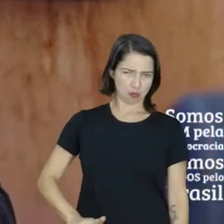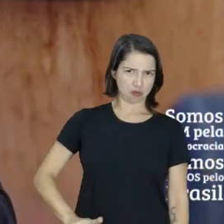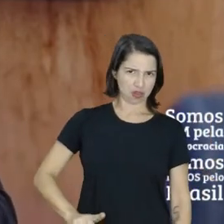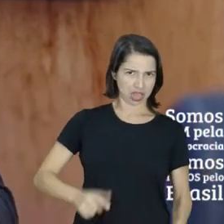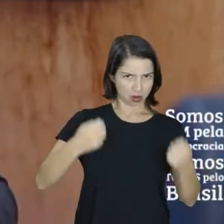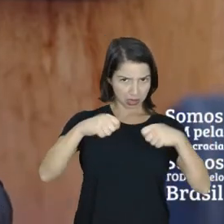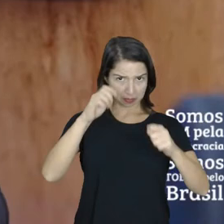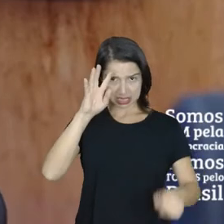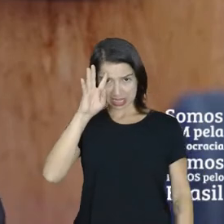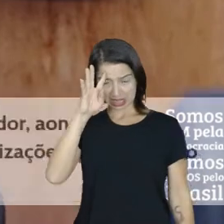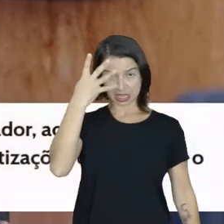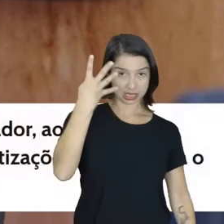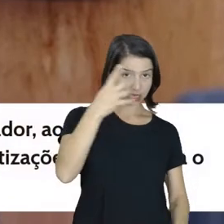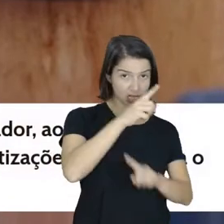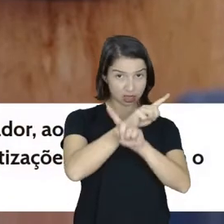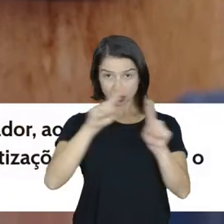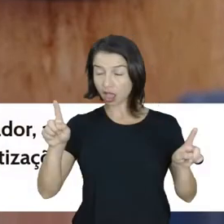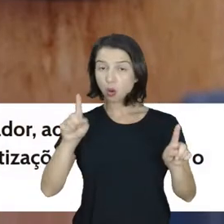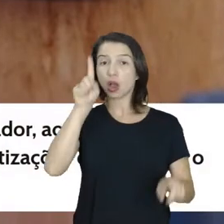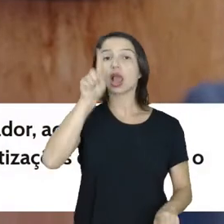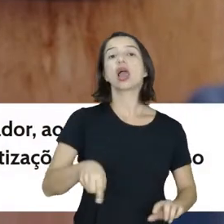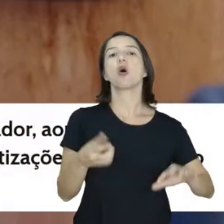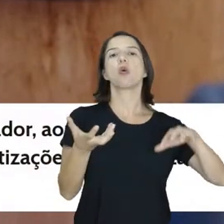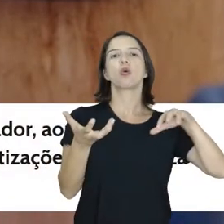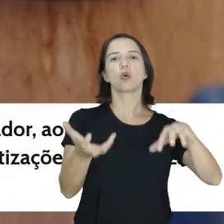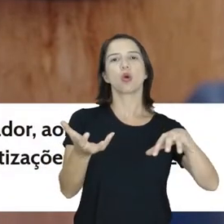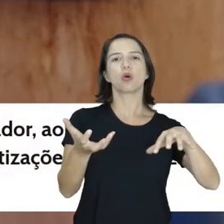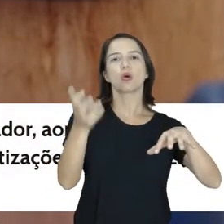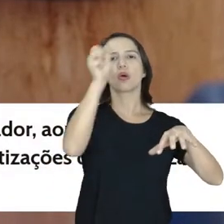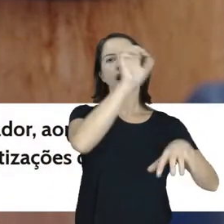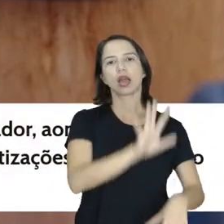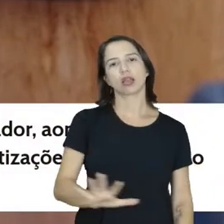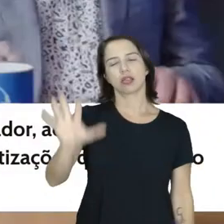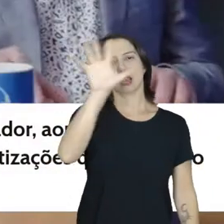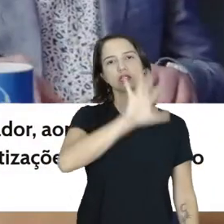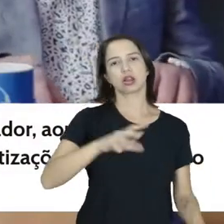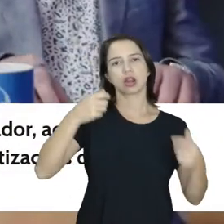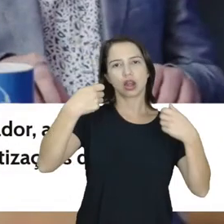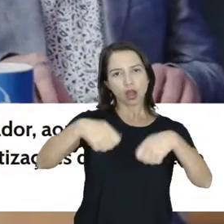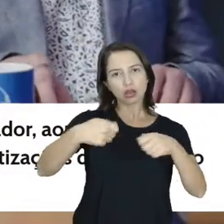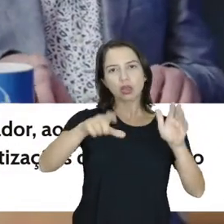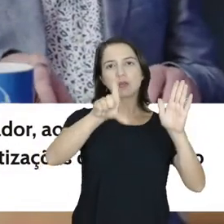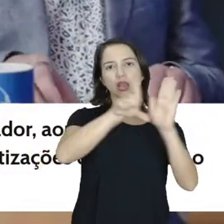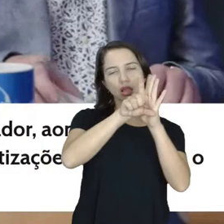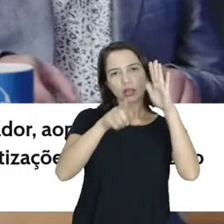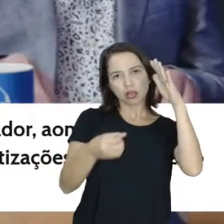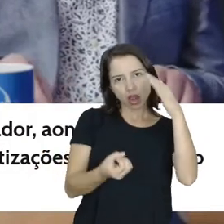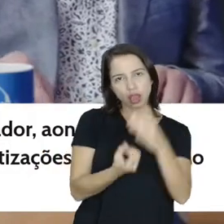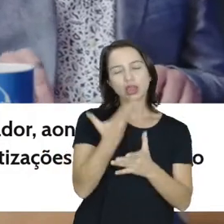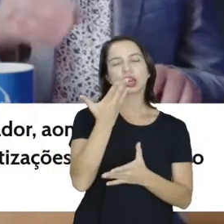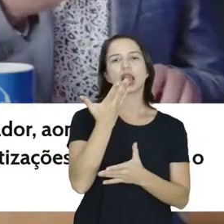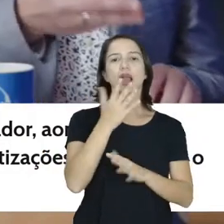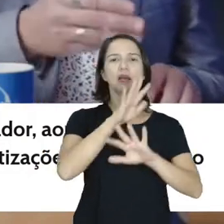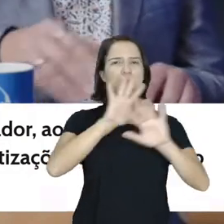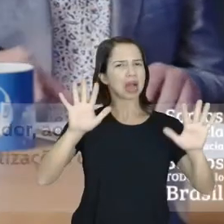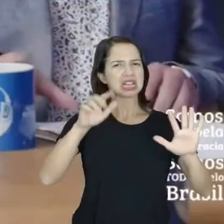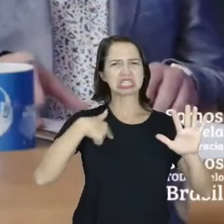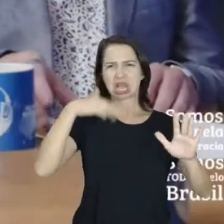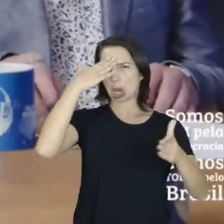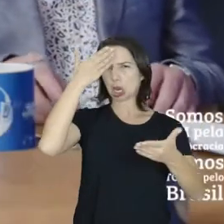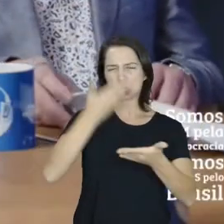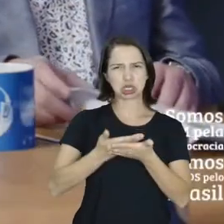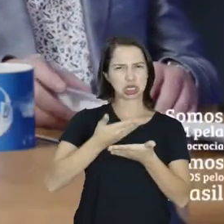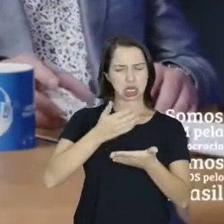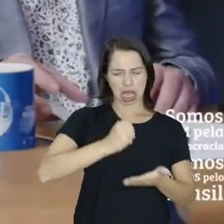mudar nada da lei atual. Muito bom. Toda eleição tiram alguns fantasmas aí. O senhor falou do